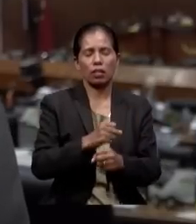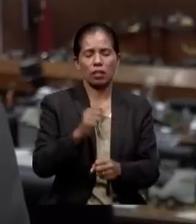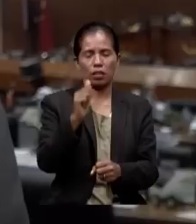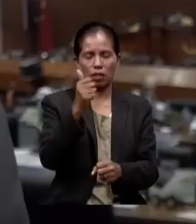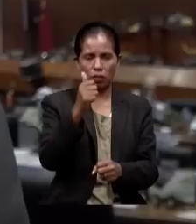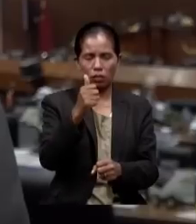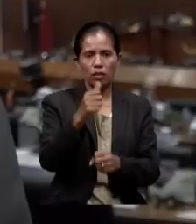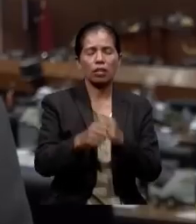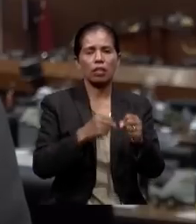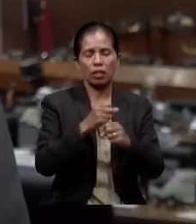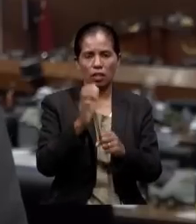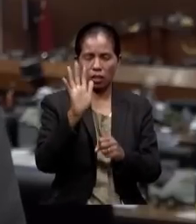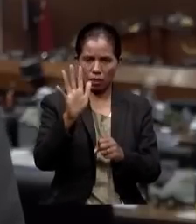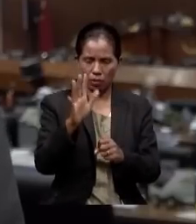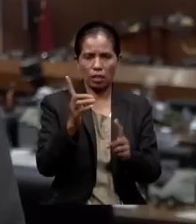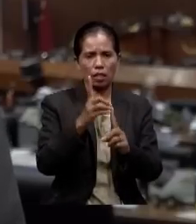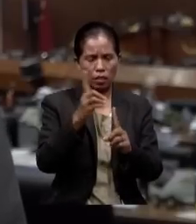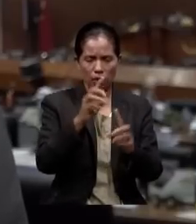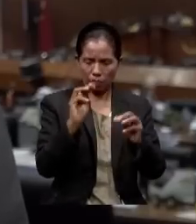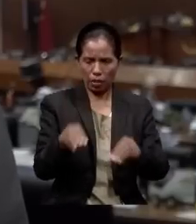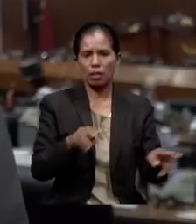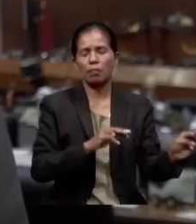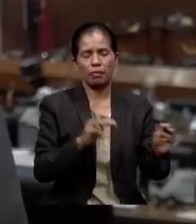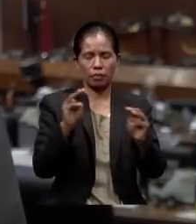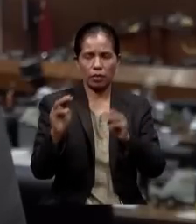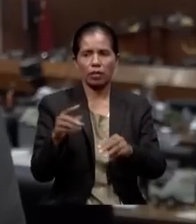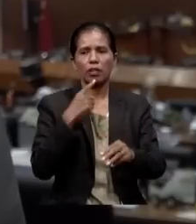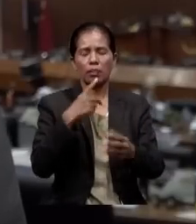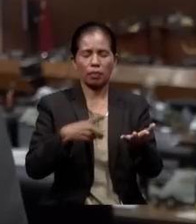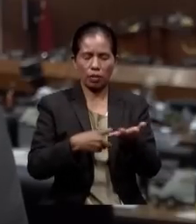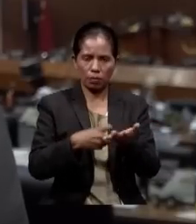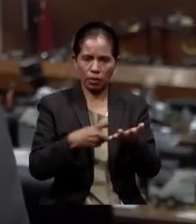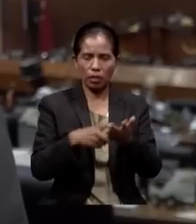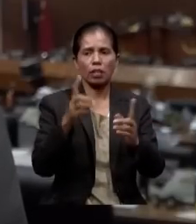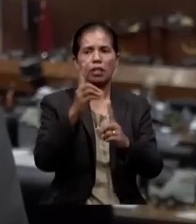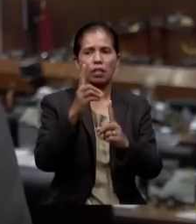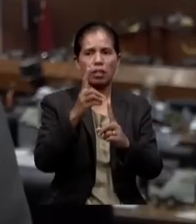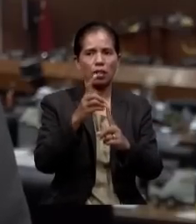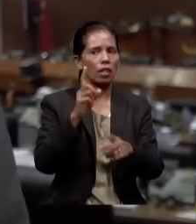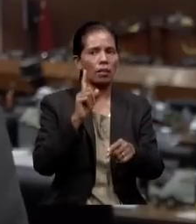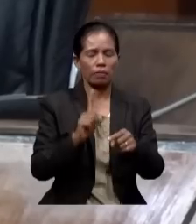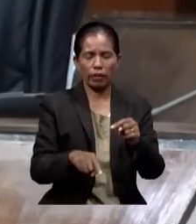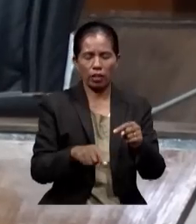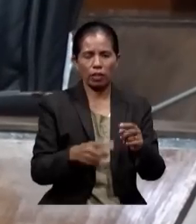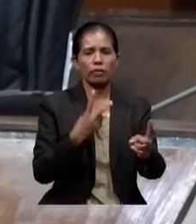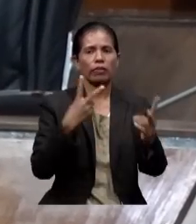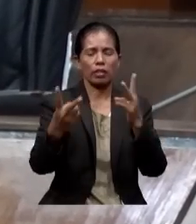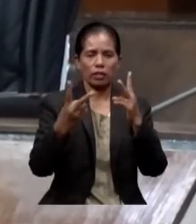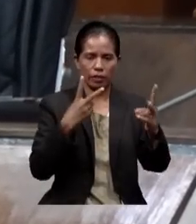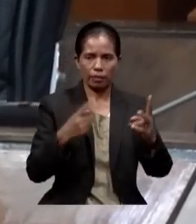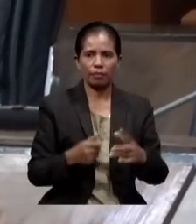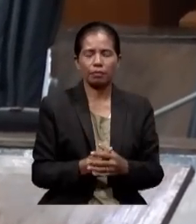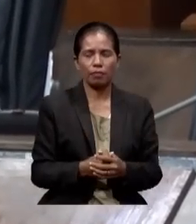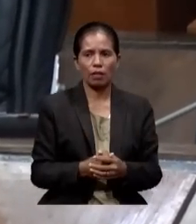agora data não é bem muda. Claro que até passaporte, até de bap, para bele nem data, né, level de mate, não é muito lá viagem. Além de